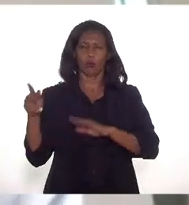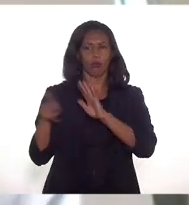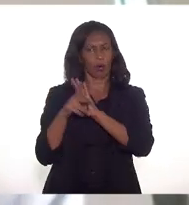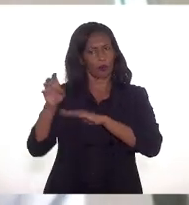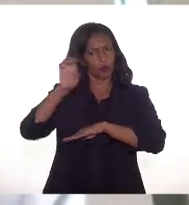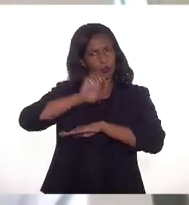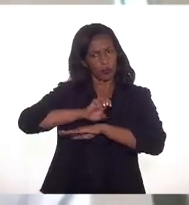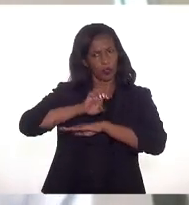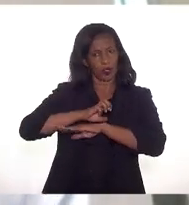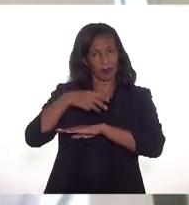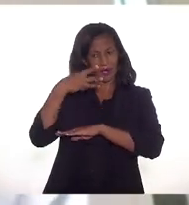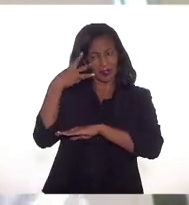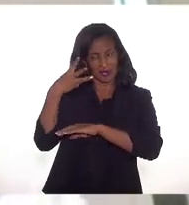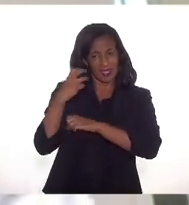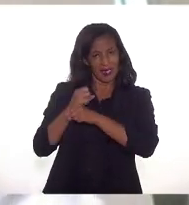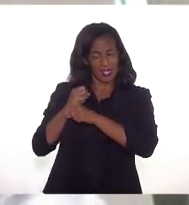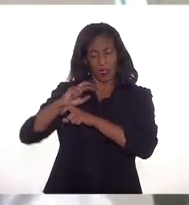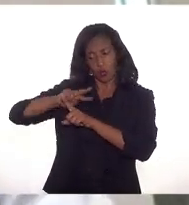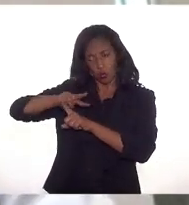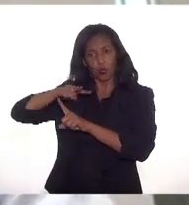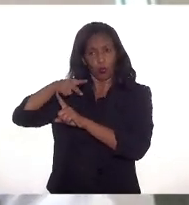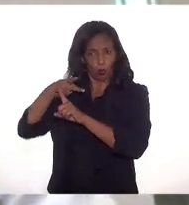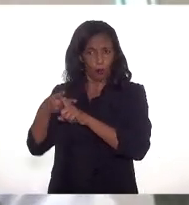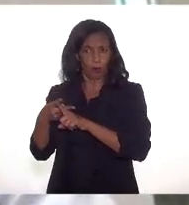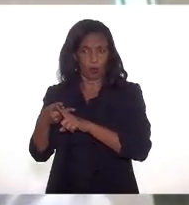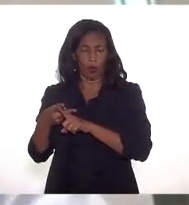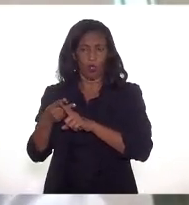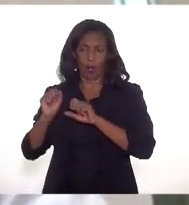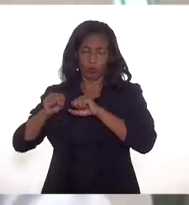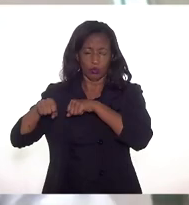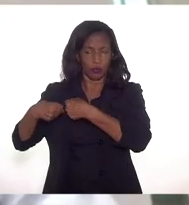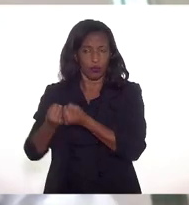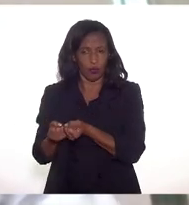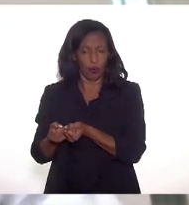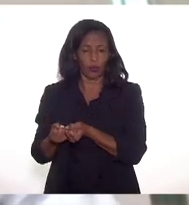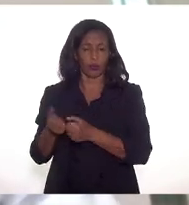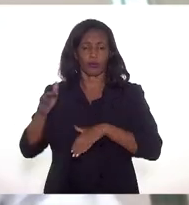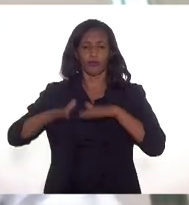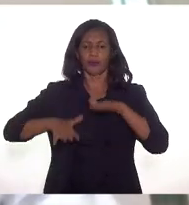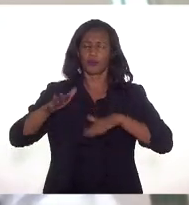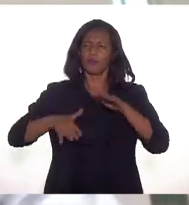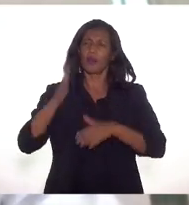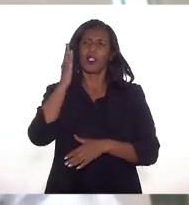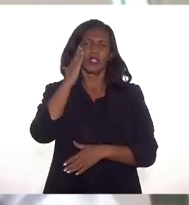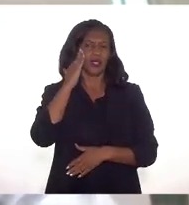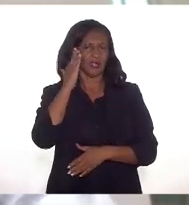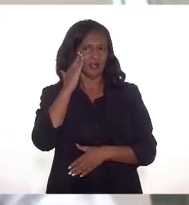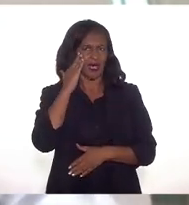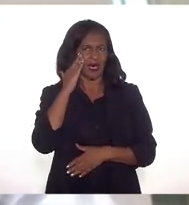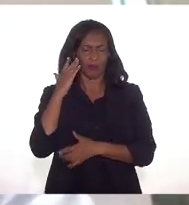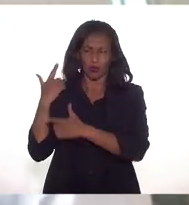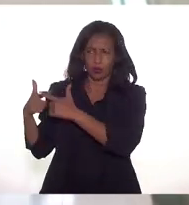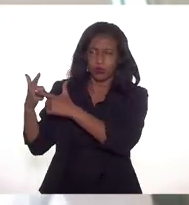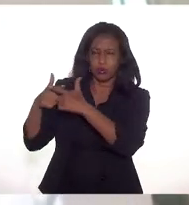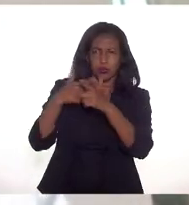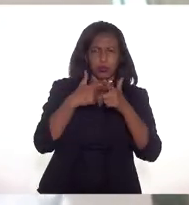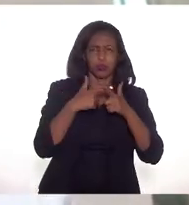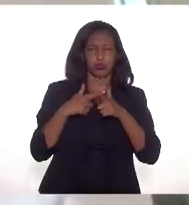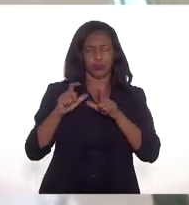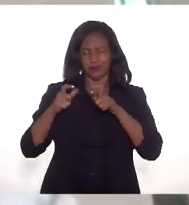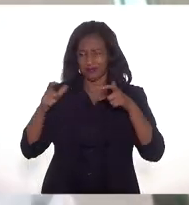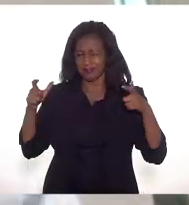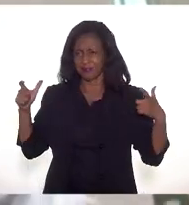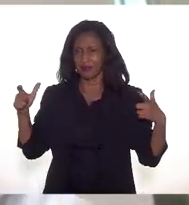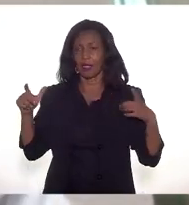em 3 anos praticamente dobramos isso, é um esforço, ainda que a gente saiba da demanda e da necessidade, então a gente tem